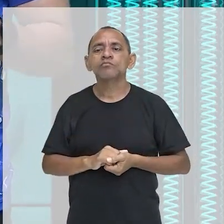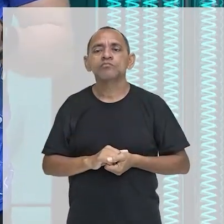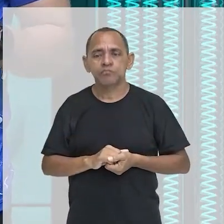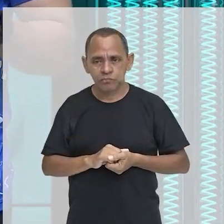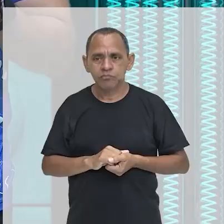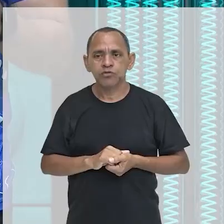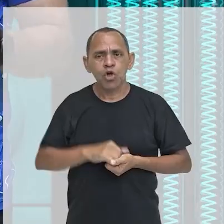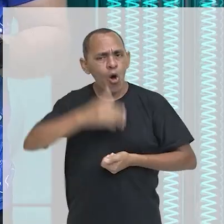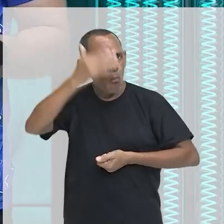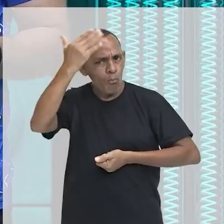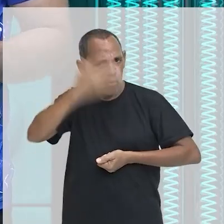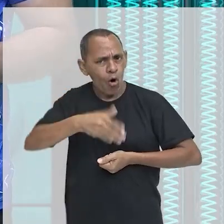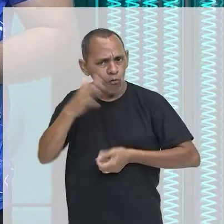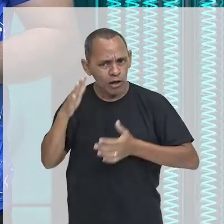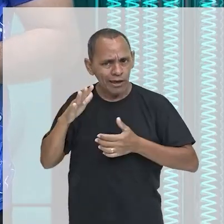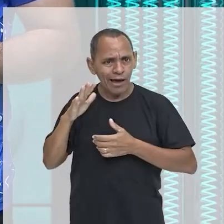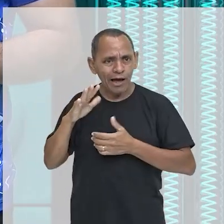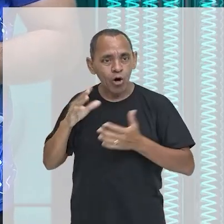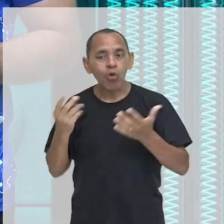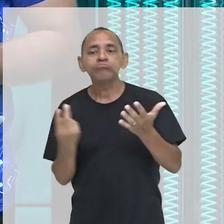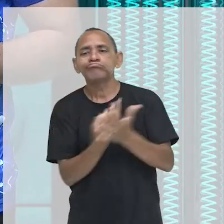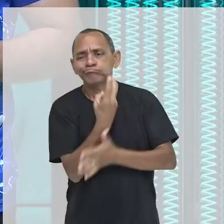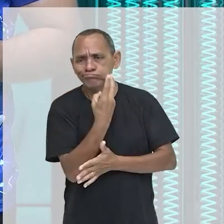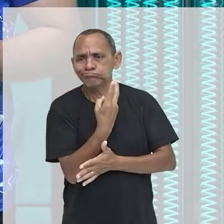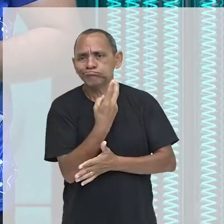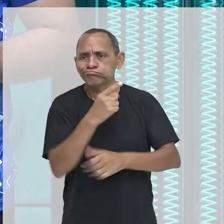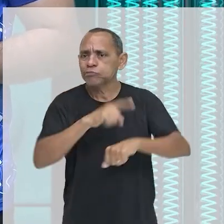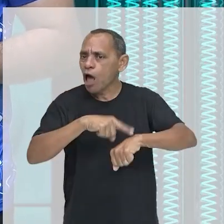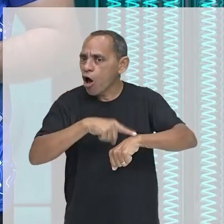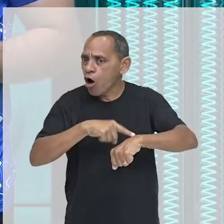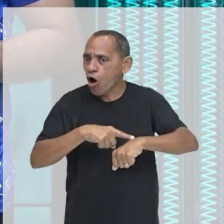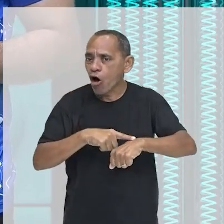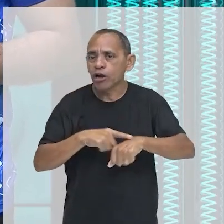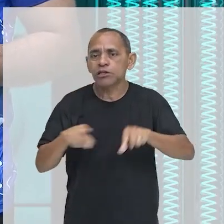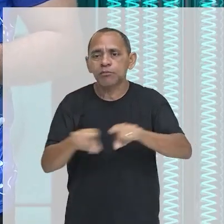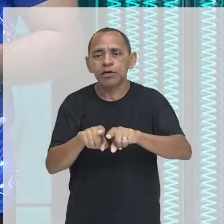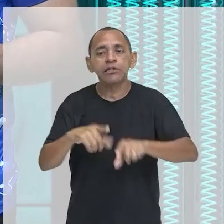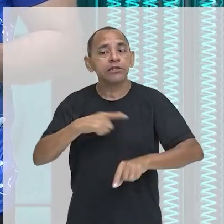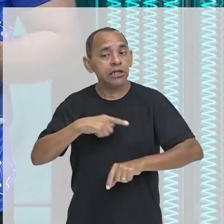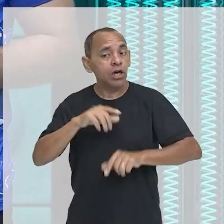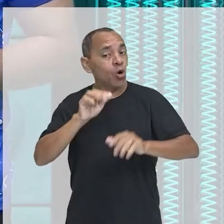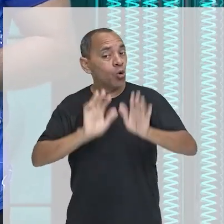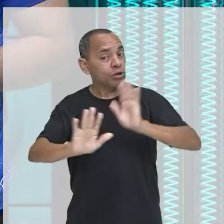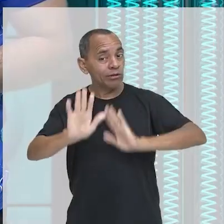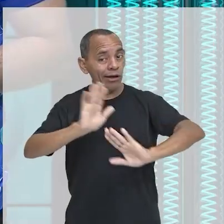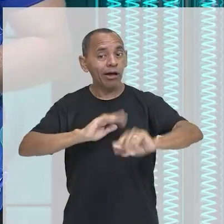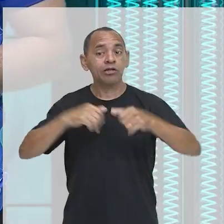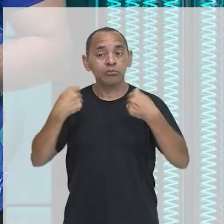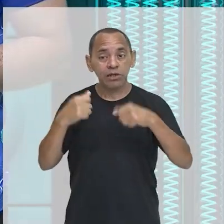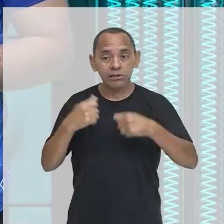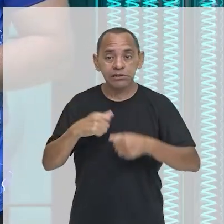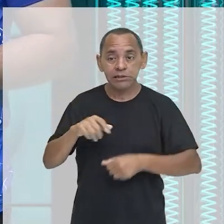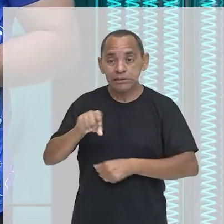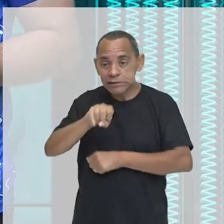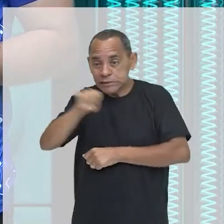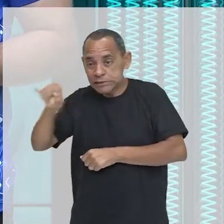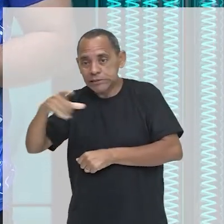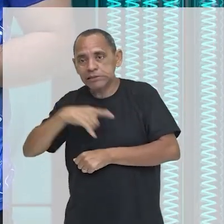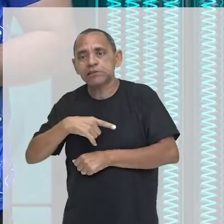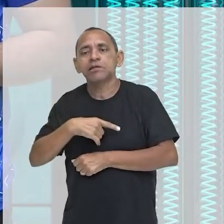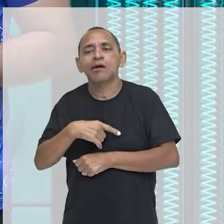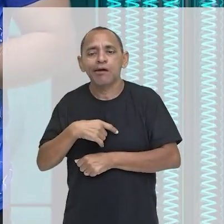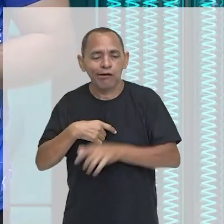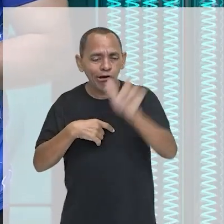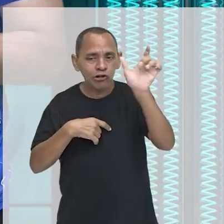fatos que acontecem, né, no momento. Agora, eu vou tomar cuidado para quando o meu sujeito for terceira pessoa de singular.